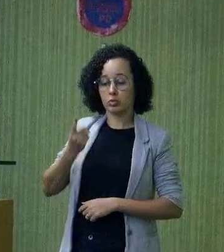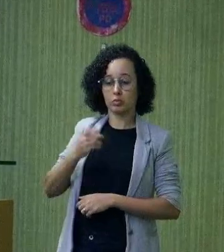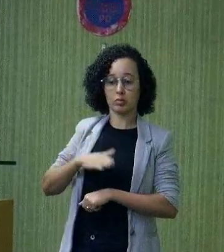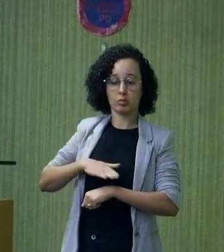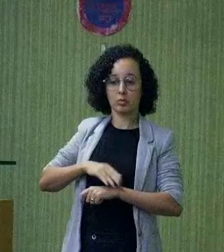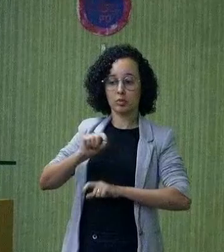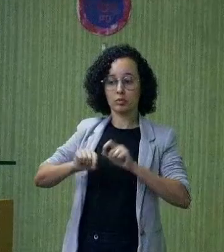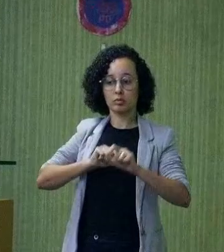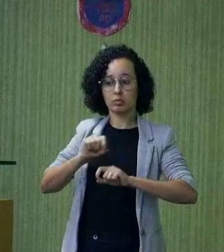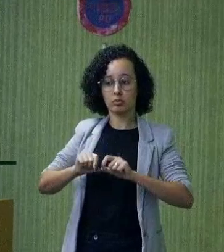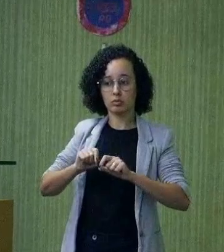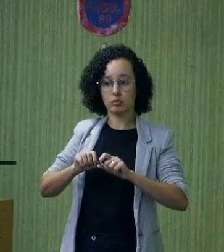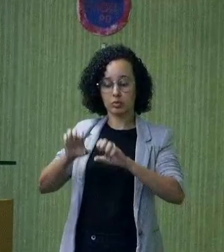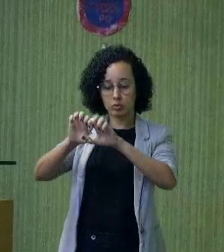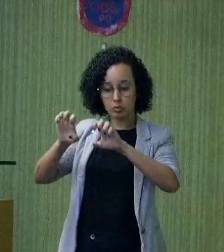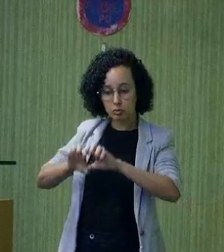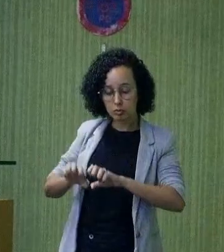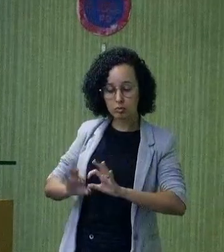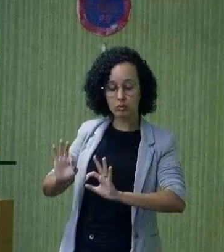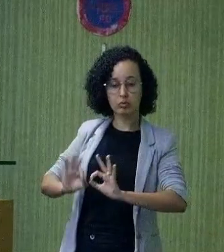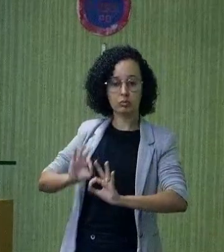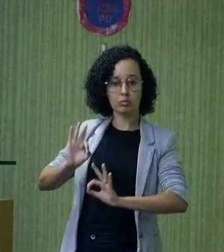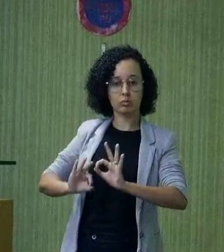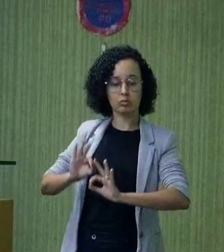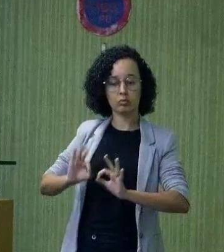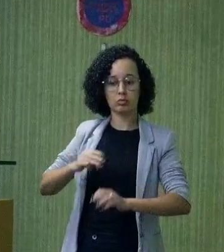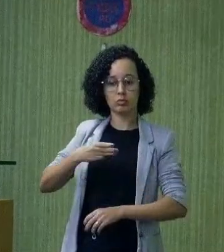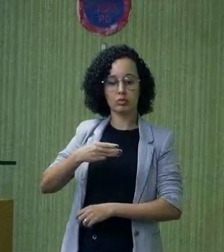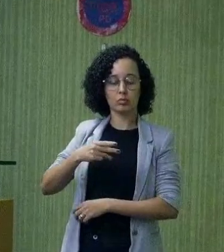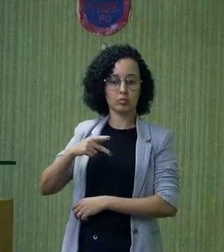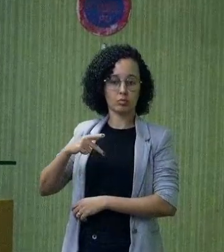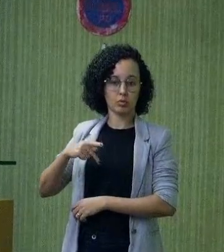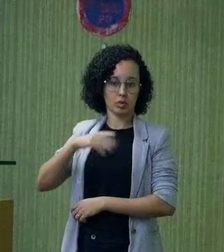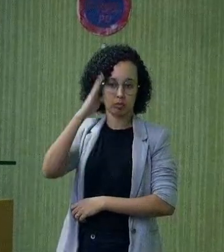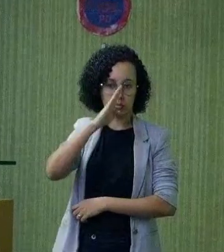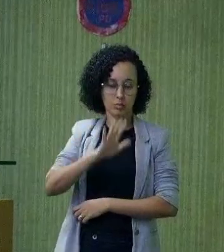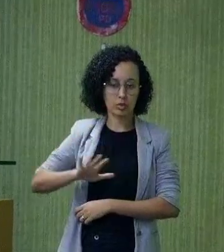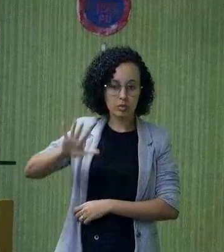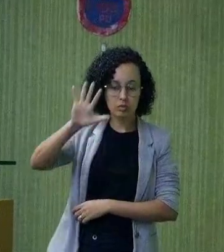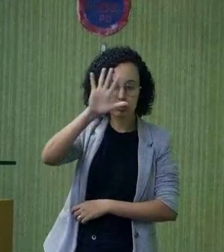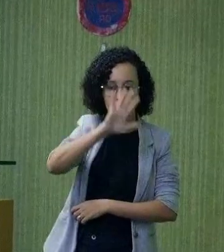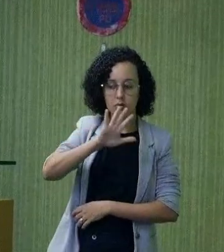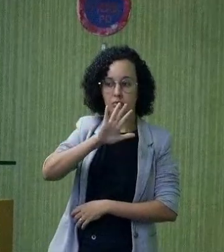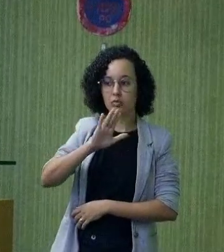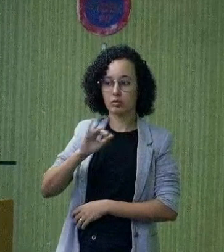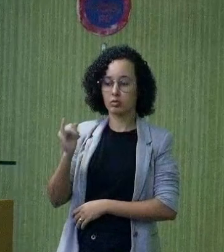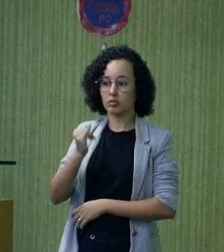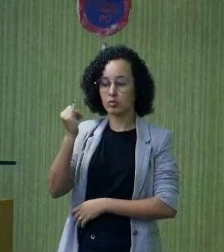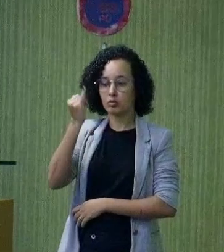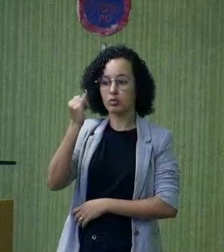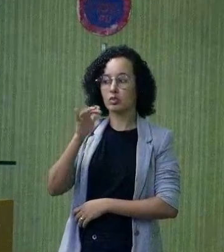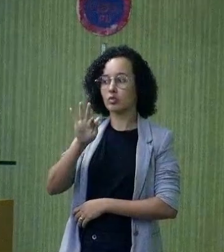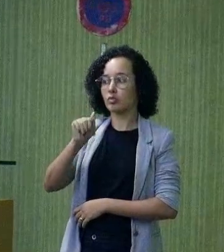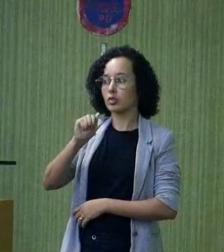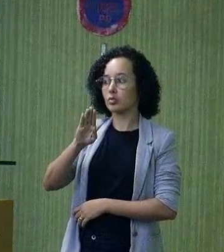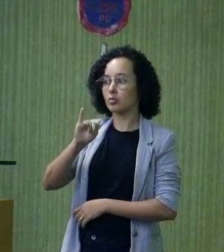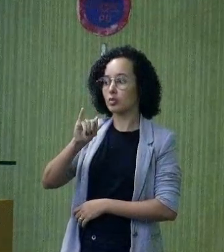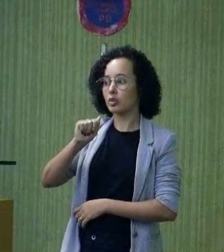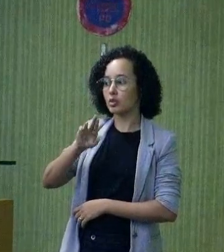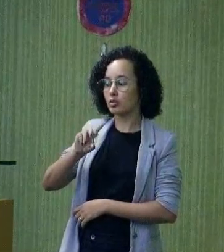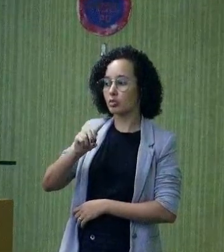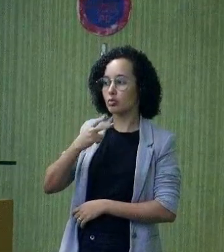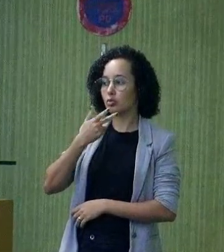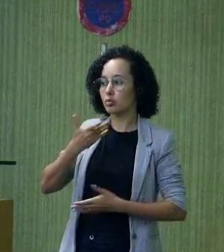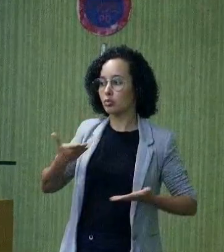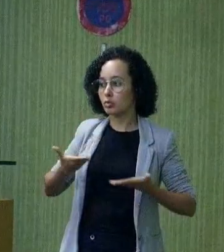você estruturar né o próprio MP brasileiro então quando o corregedor Nacional que é muito importante a fala do Dr Fabiano hoje e traz